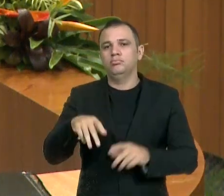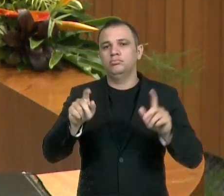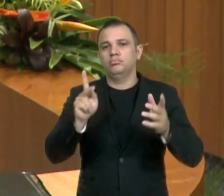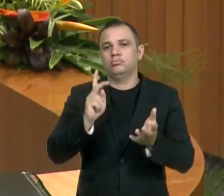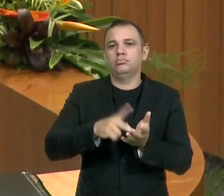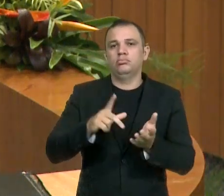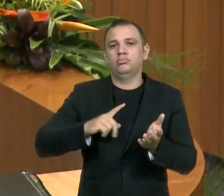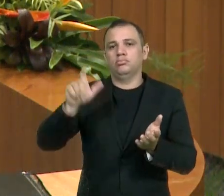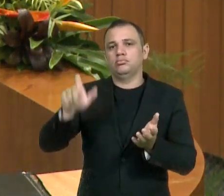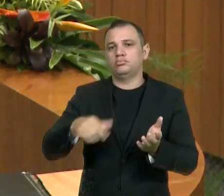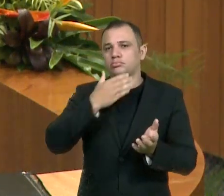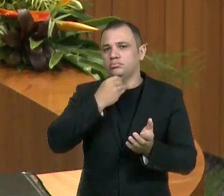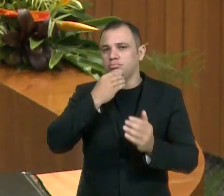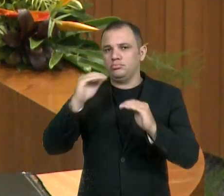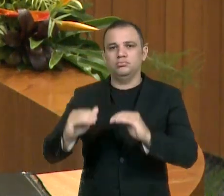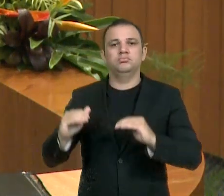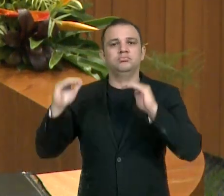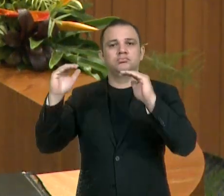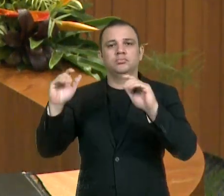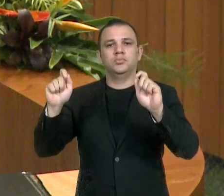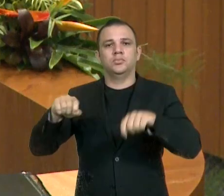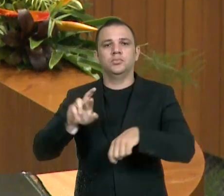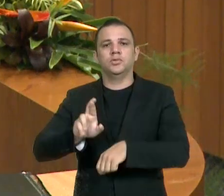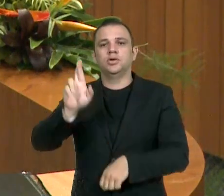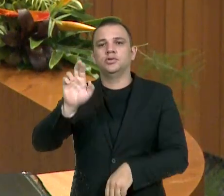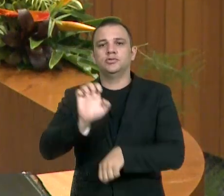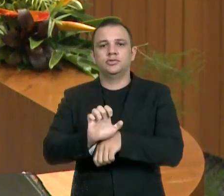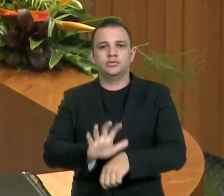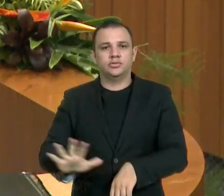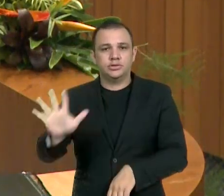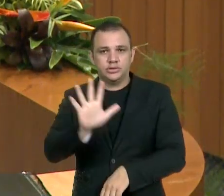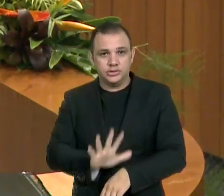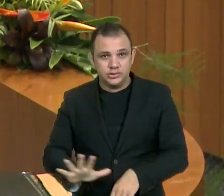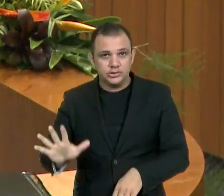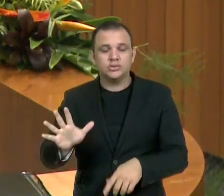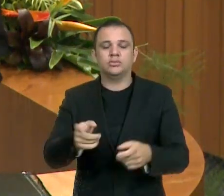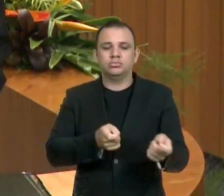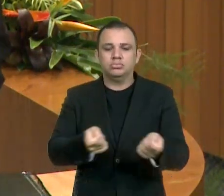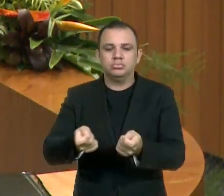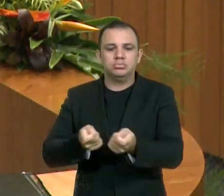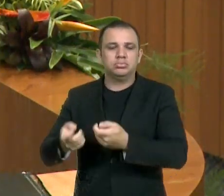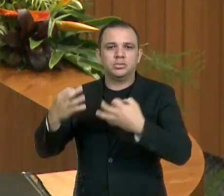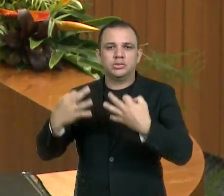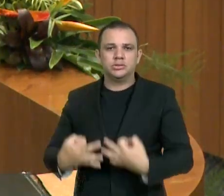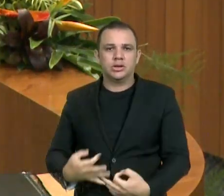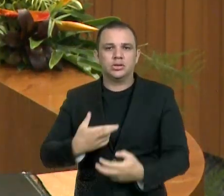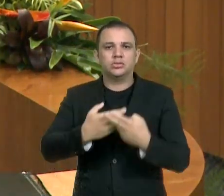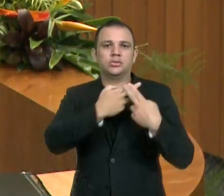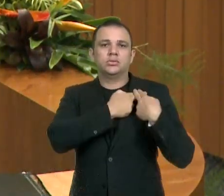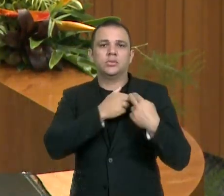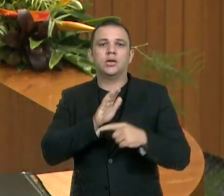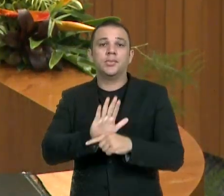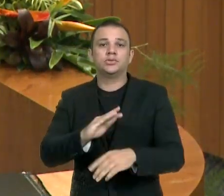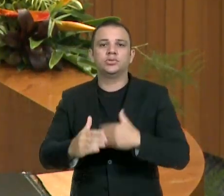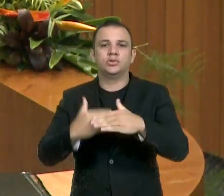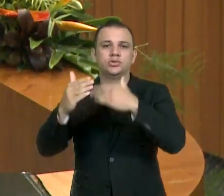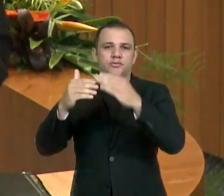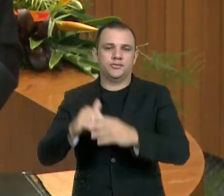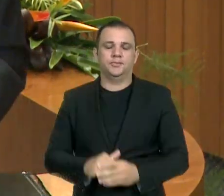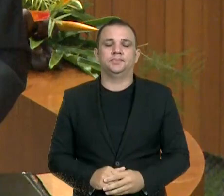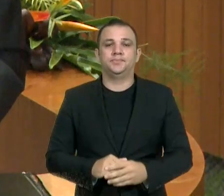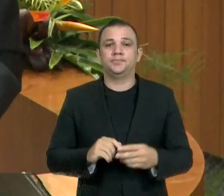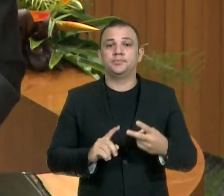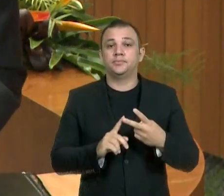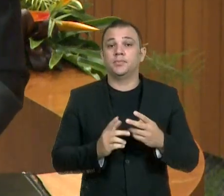de um grande homem para poder comandar o Estado de maneira assertiva, responsável, rumo ao desenvolvimento.